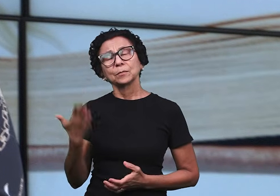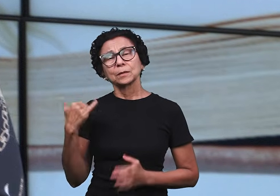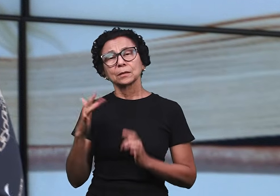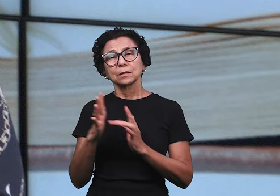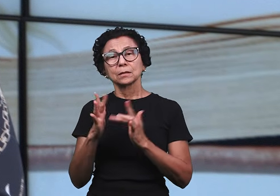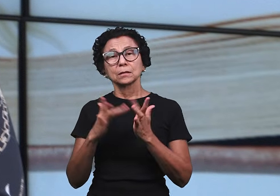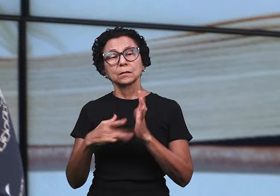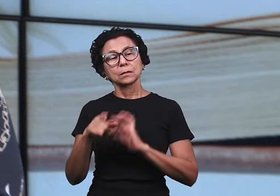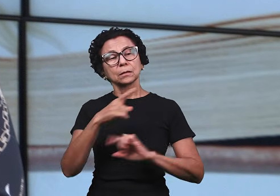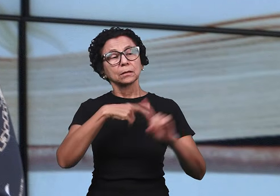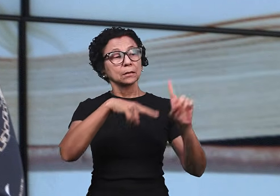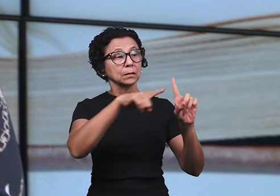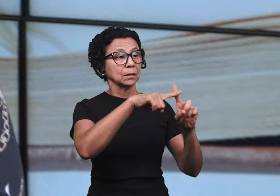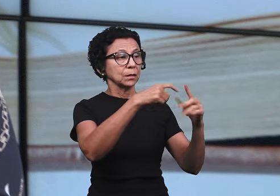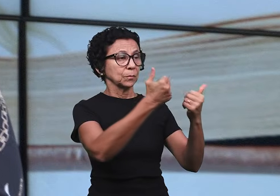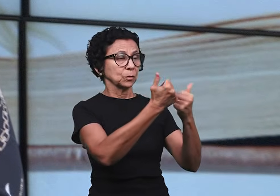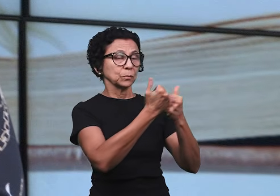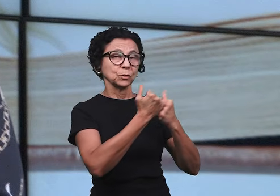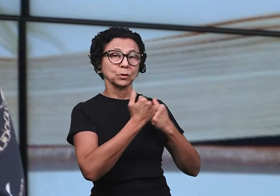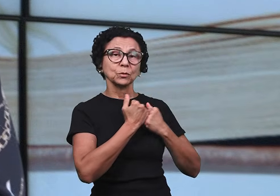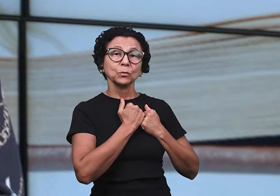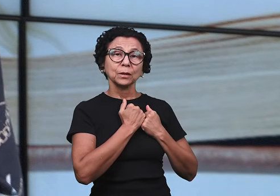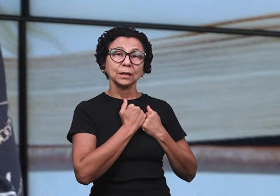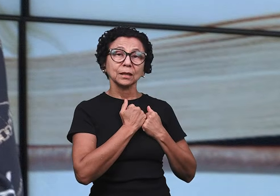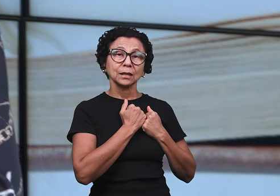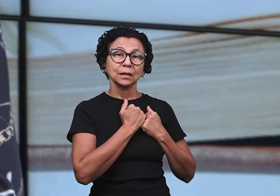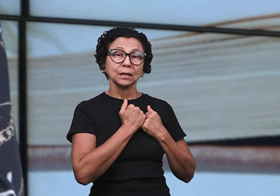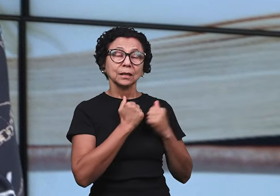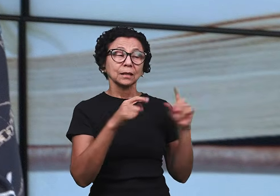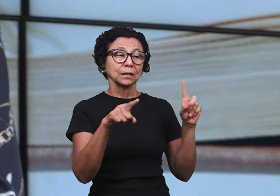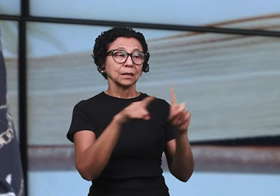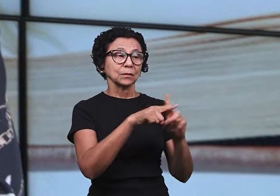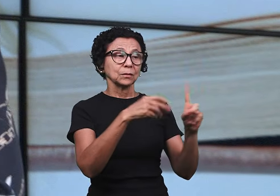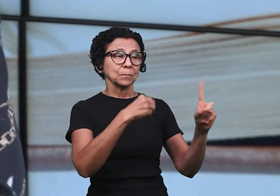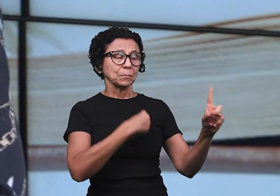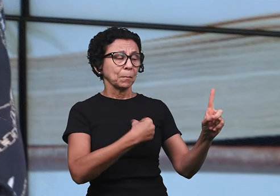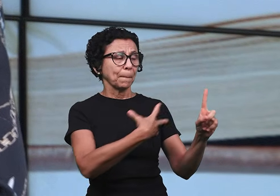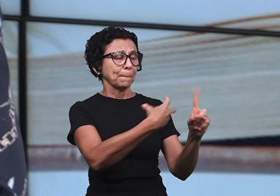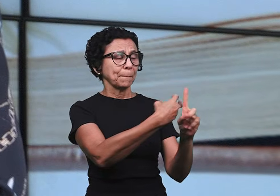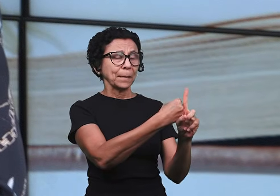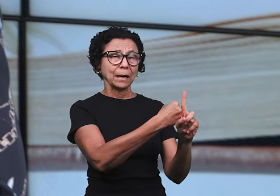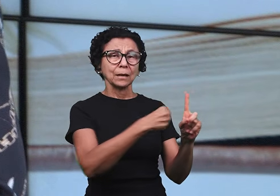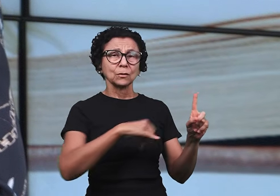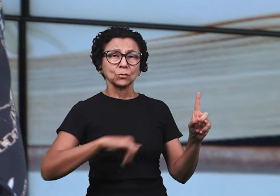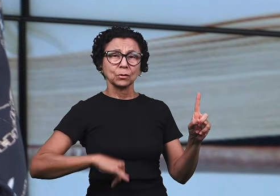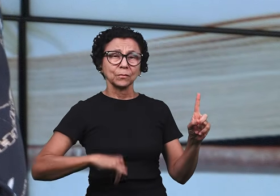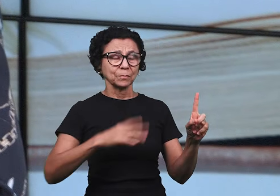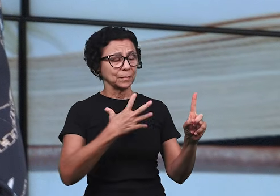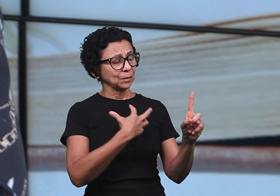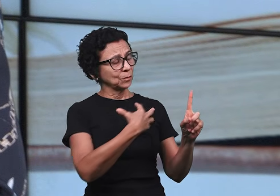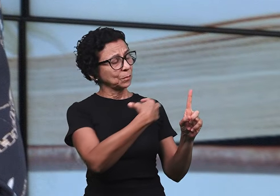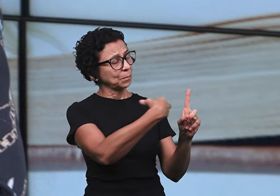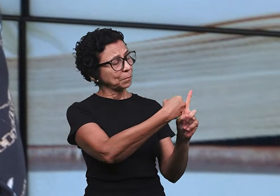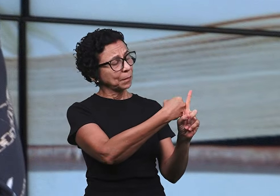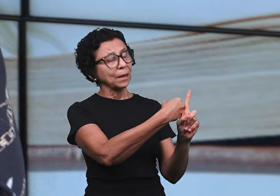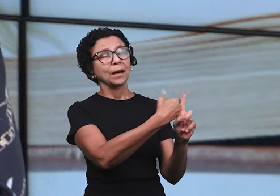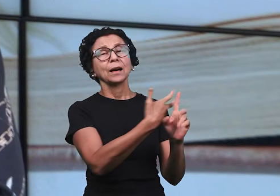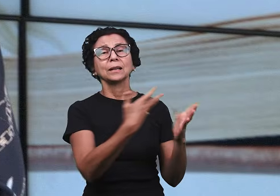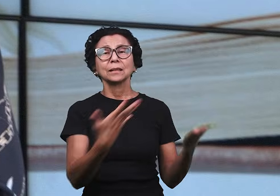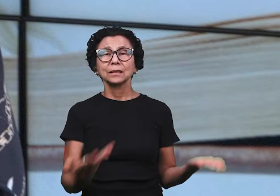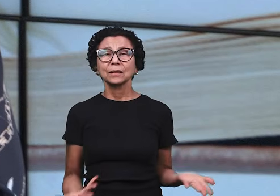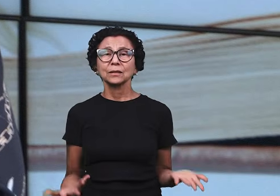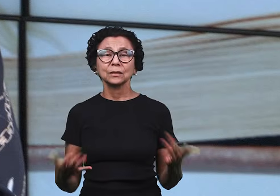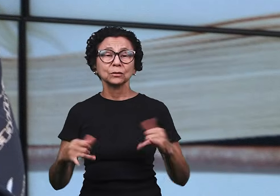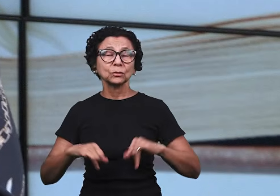levou sobre si o nosso pecado. O castigo que hoje nos traz a paz, Ele já cumpriu, estava sobre Ele, e pelas